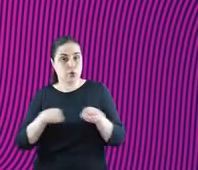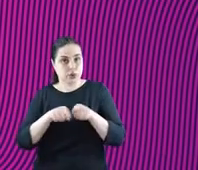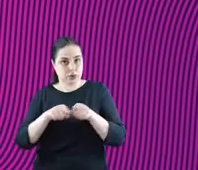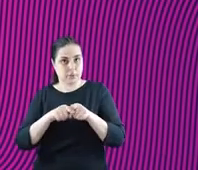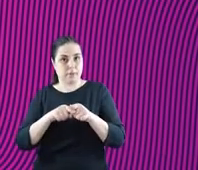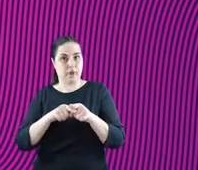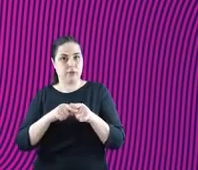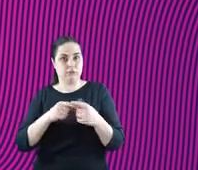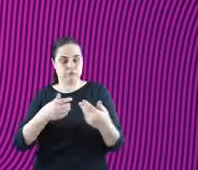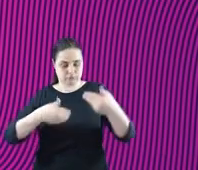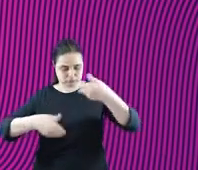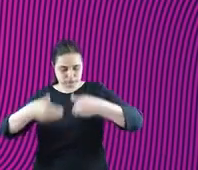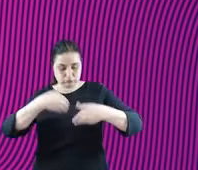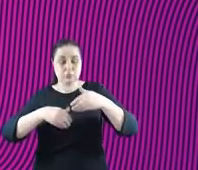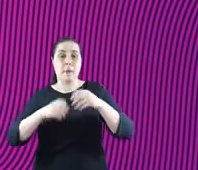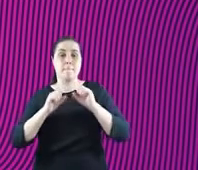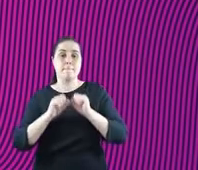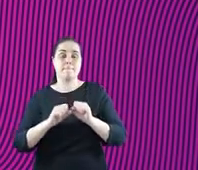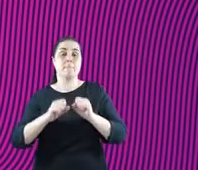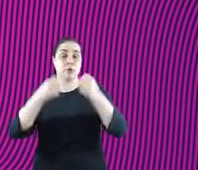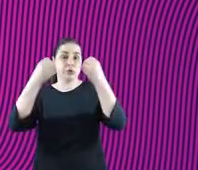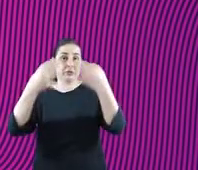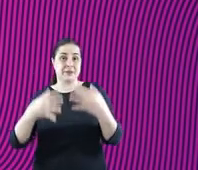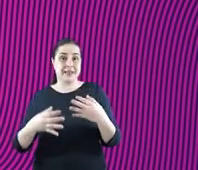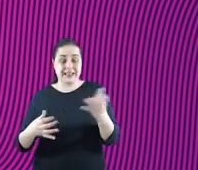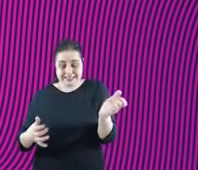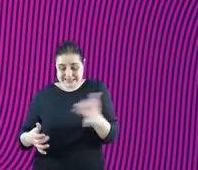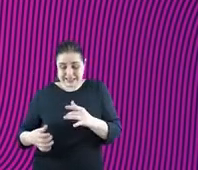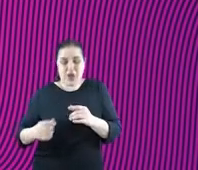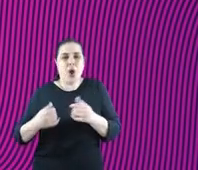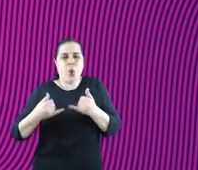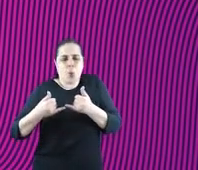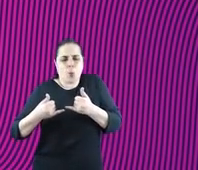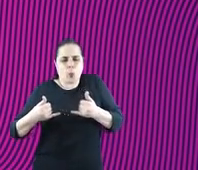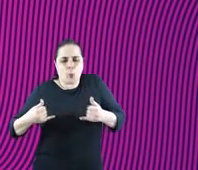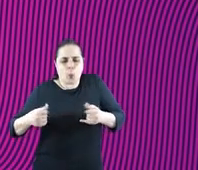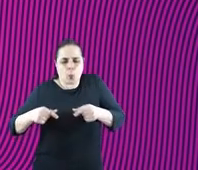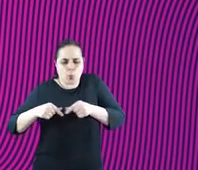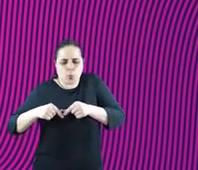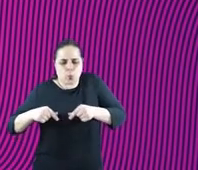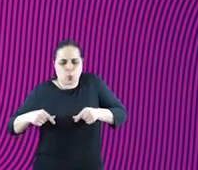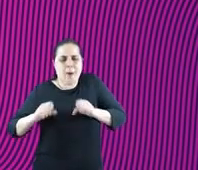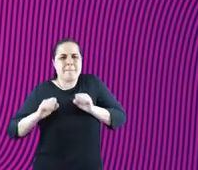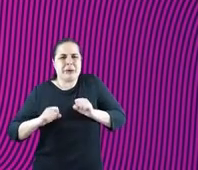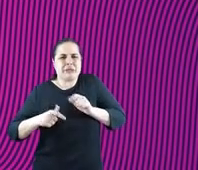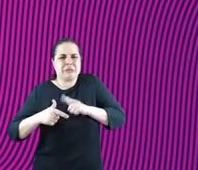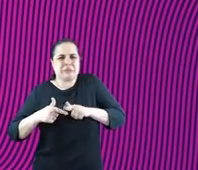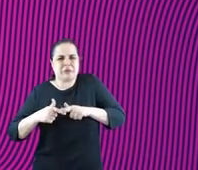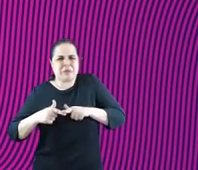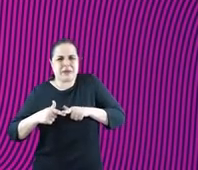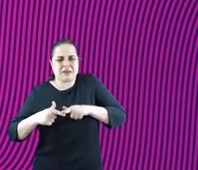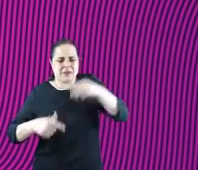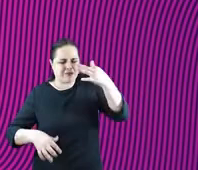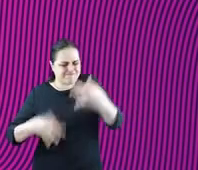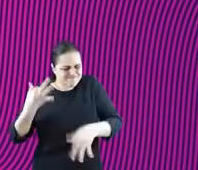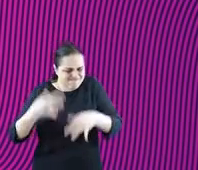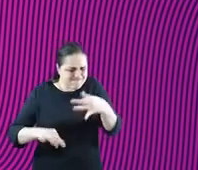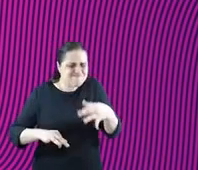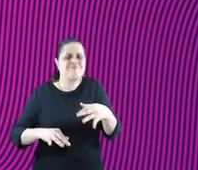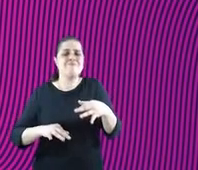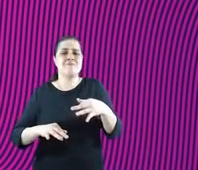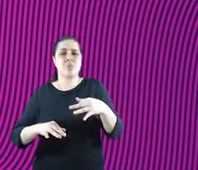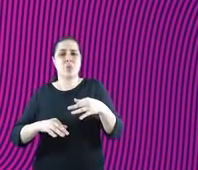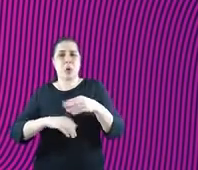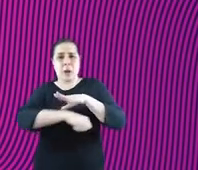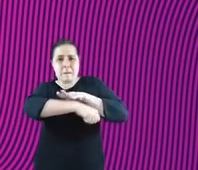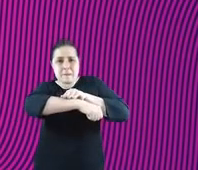pode acontecer se deixar um retalho muito fino. E a questão de dor músculo-esquelética, a gente tem que